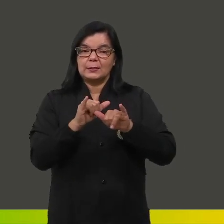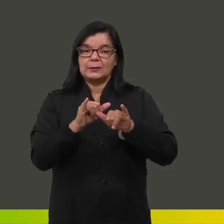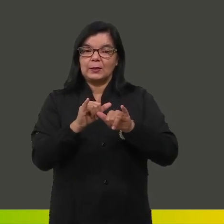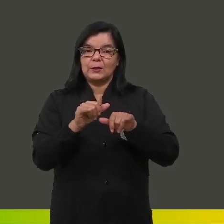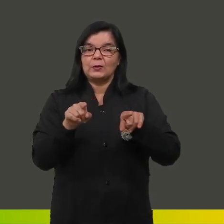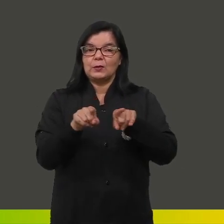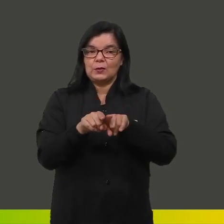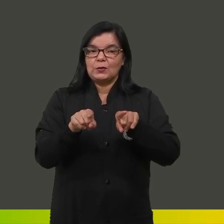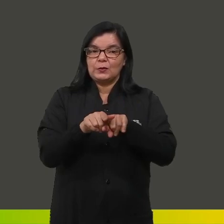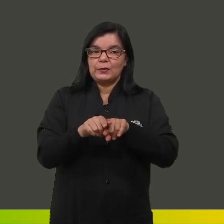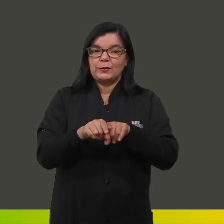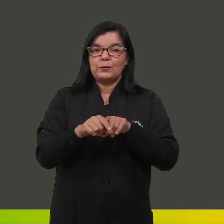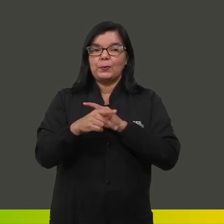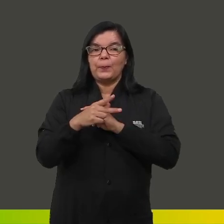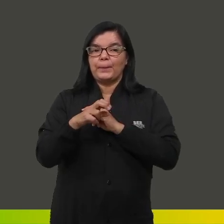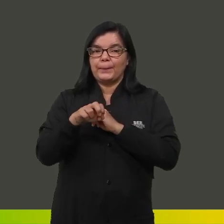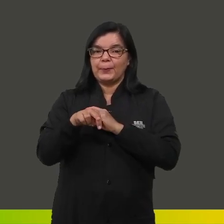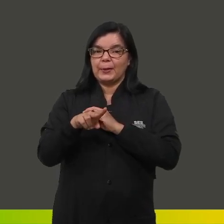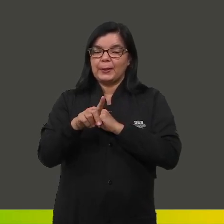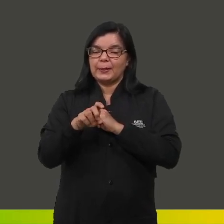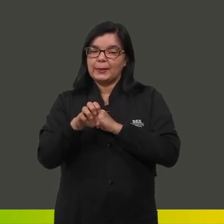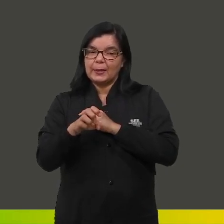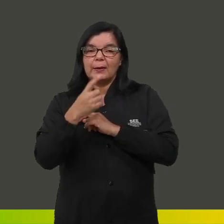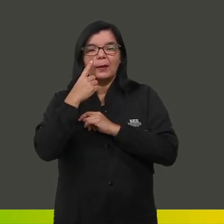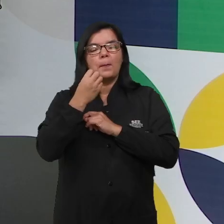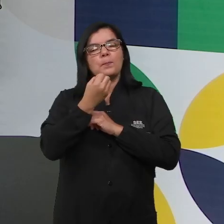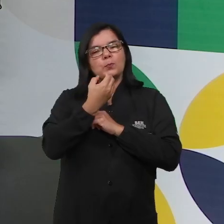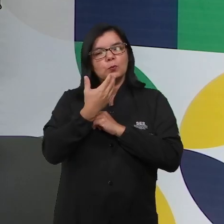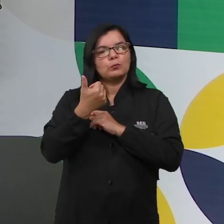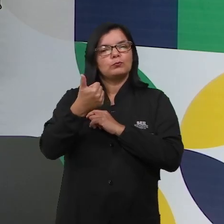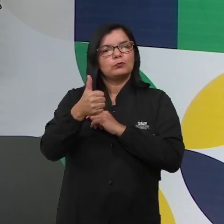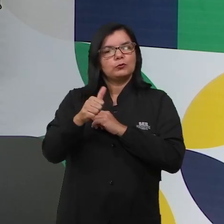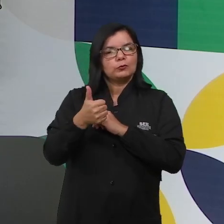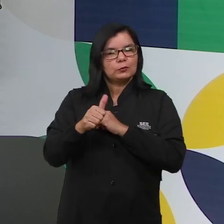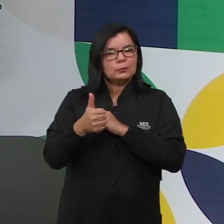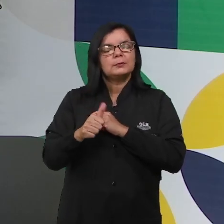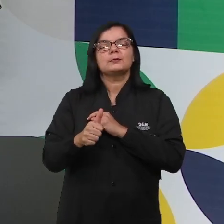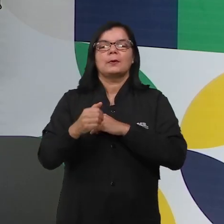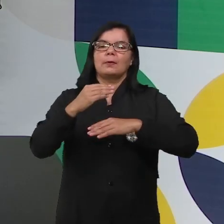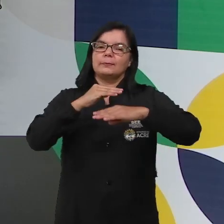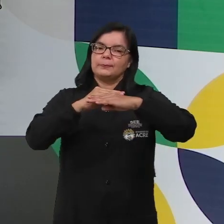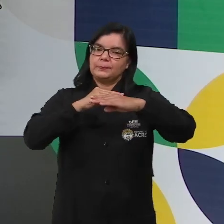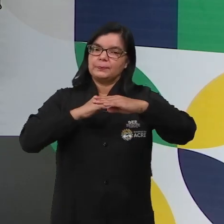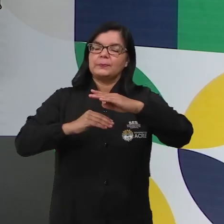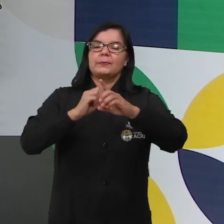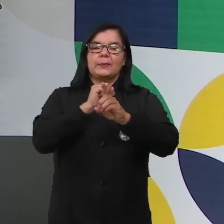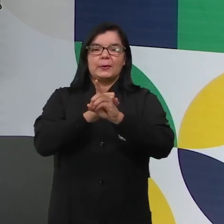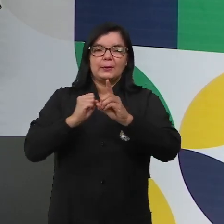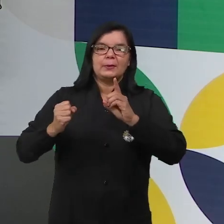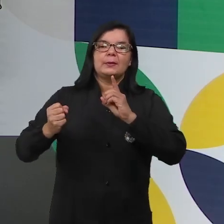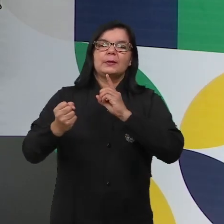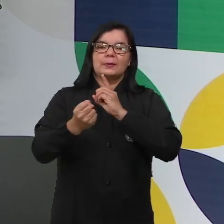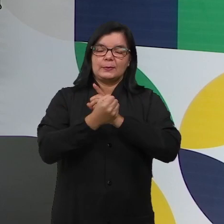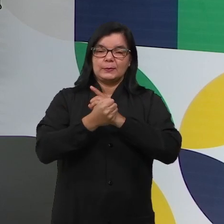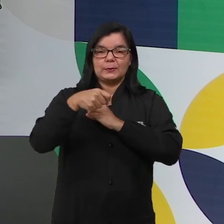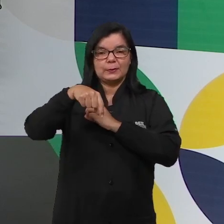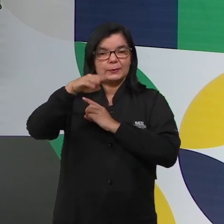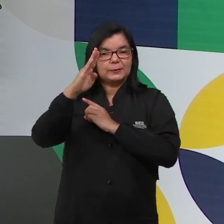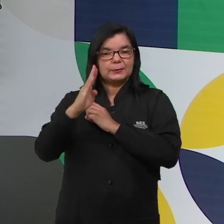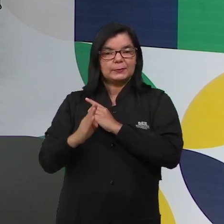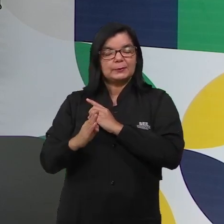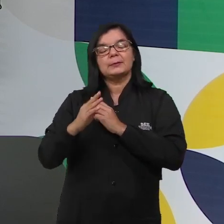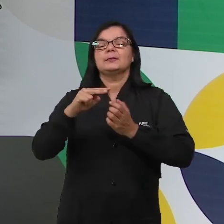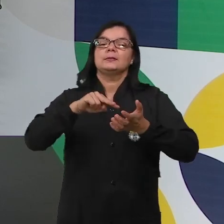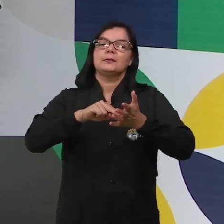do PNAD, e é bem interessante a gente avaliar quando a gente fala de desigualdade social aqui no Brasil.